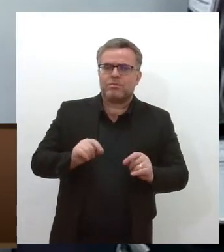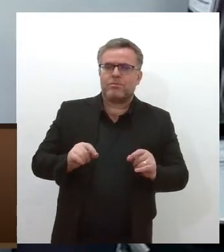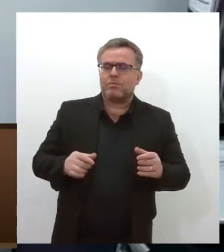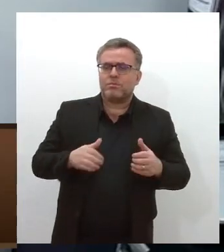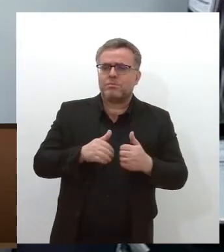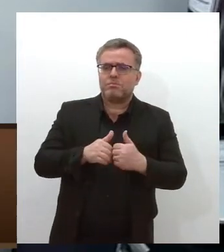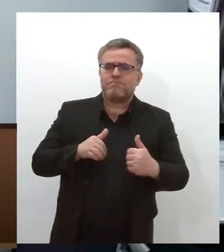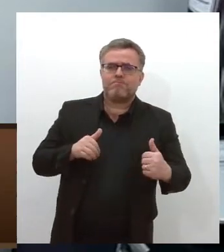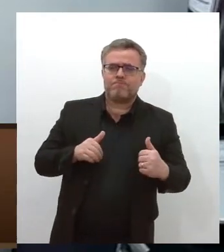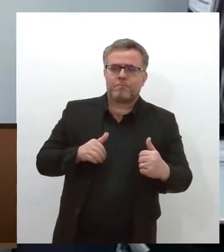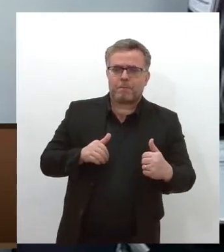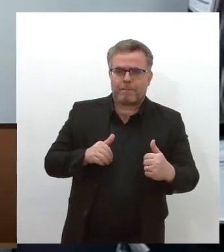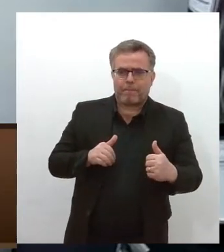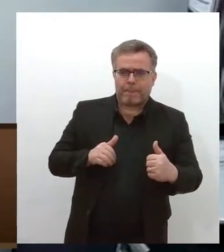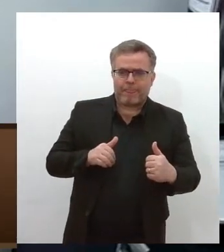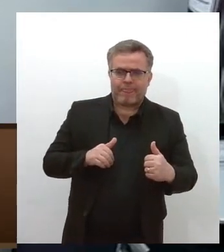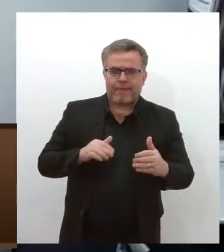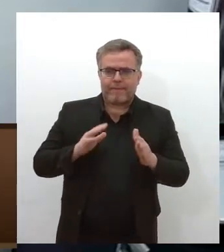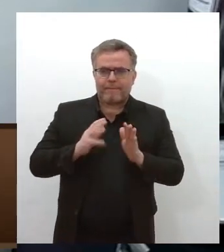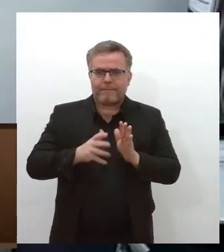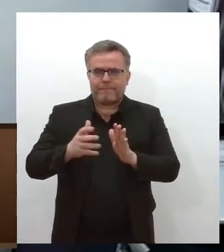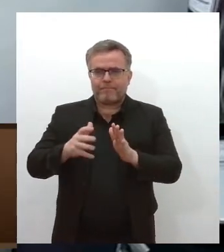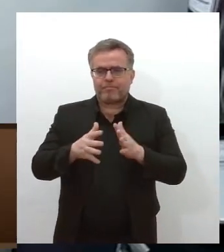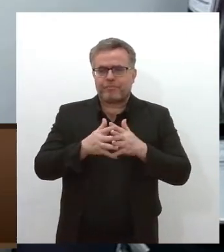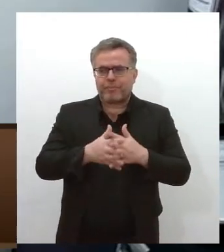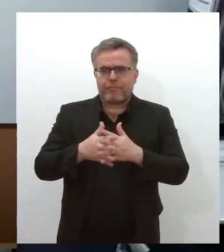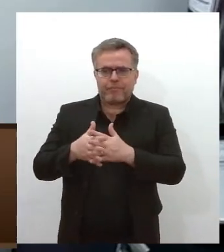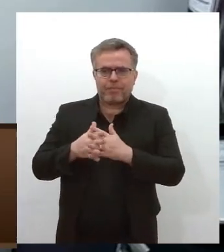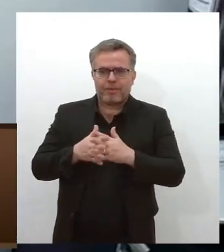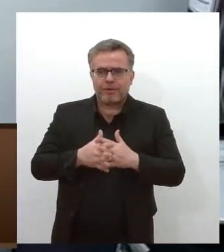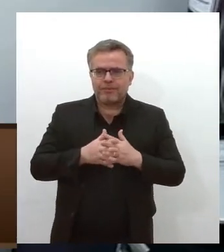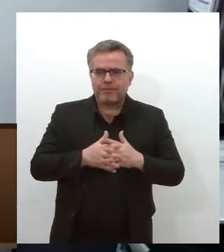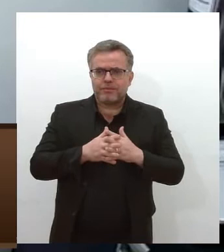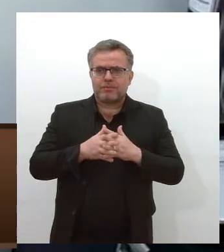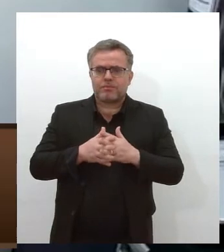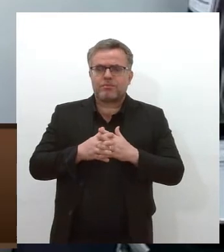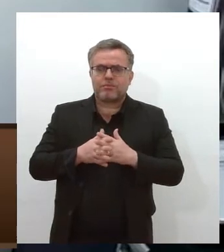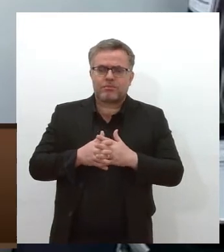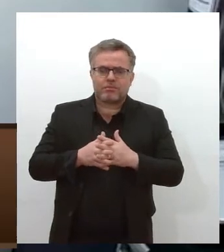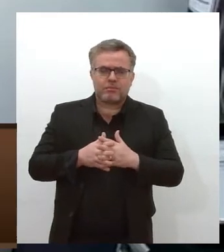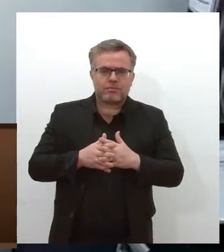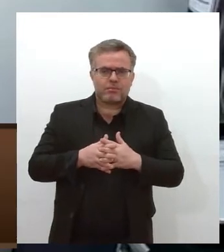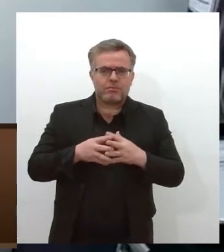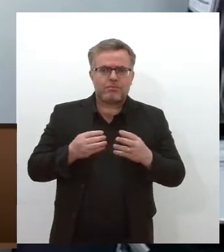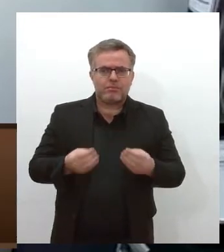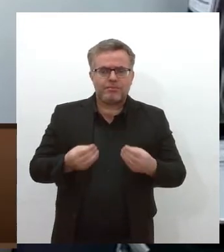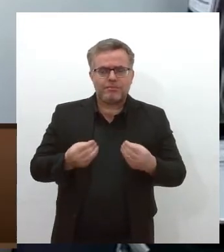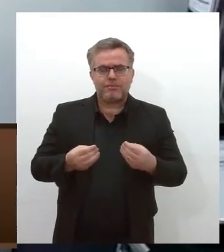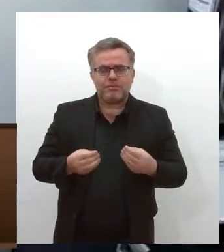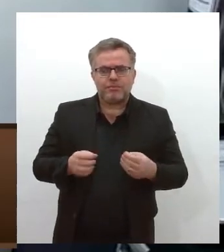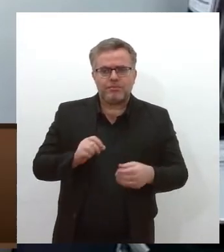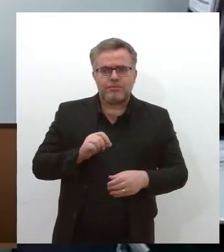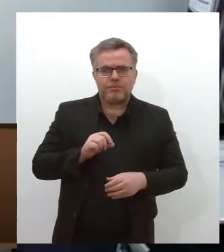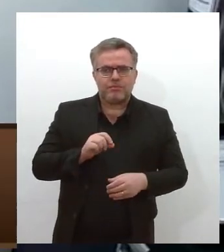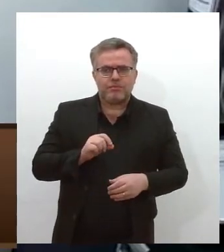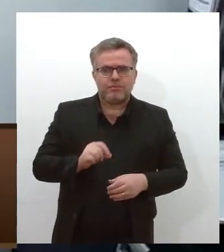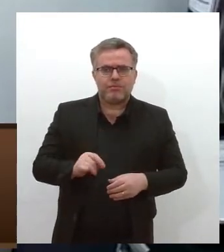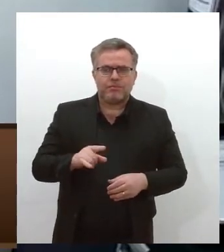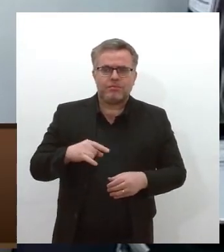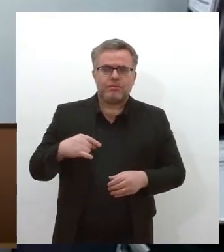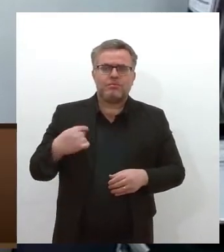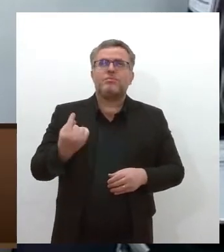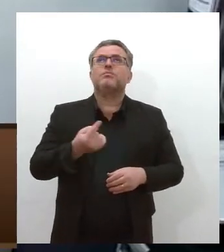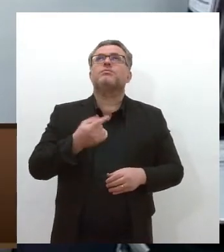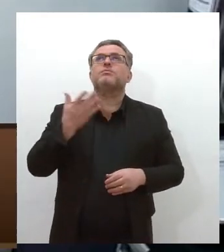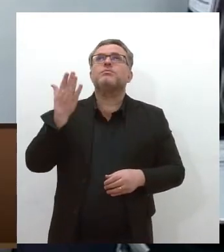os partidos e também no próprio tamanho do Estado. Então, se nós pegarmos, por exemplo, um Estado como Sergipe, vamos